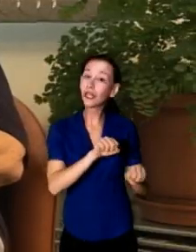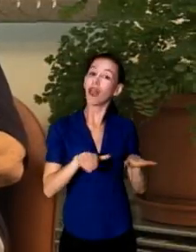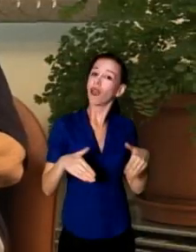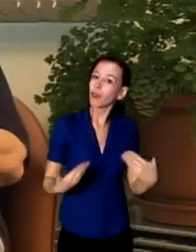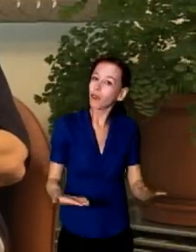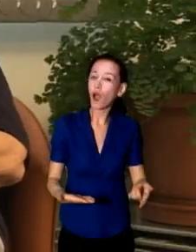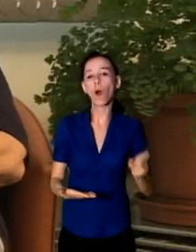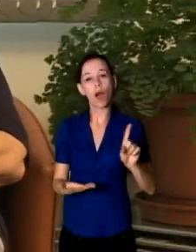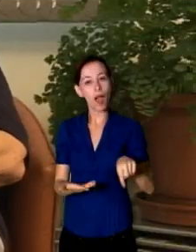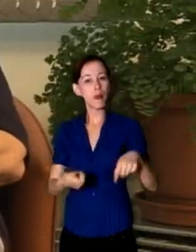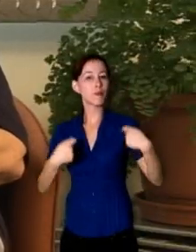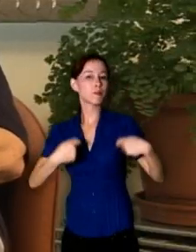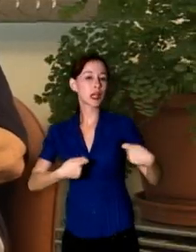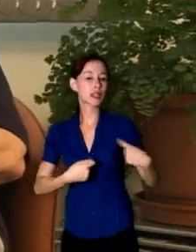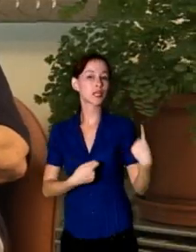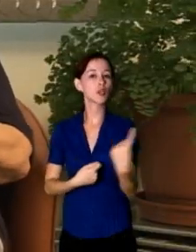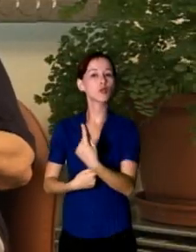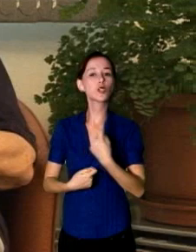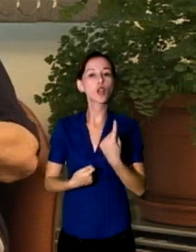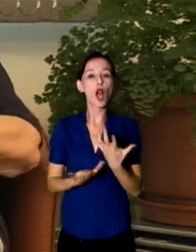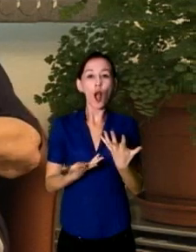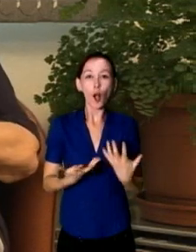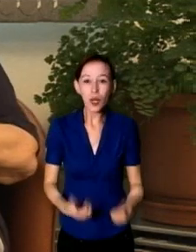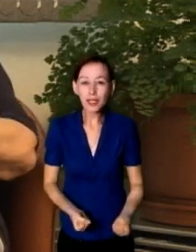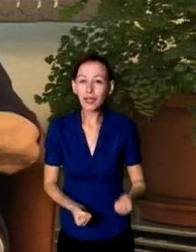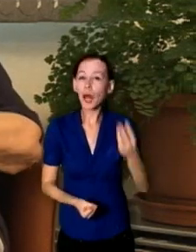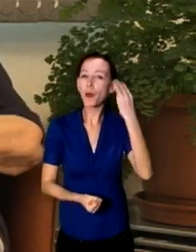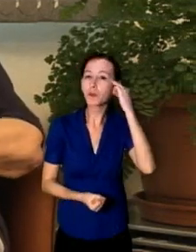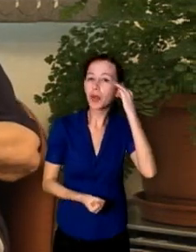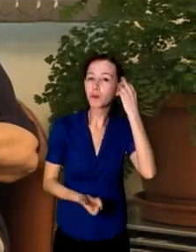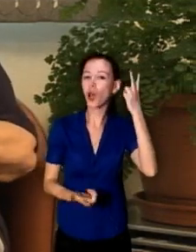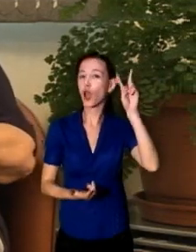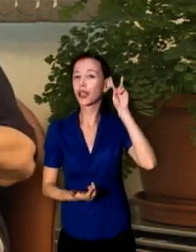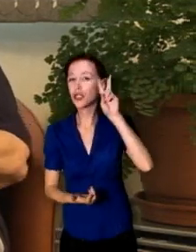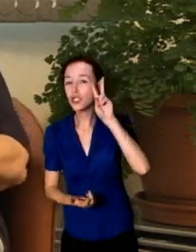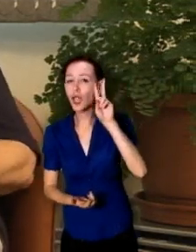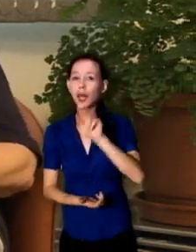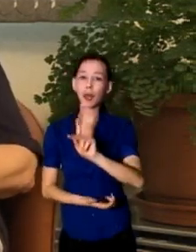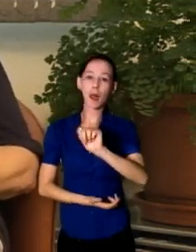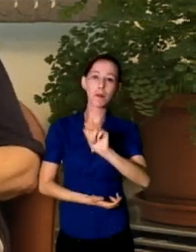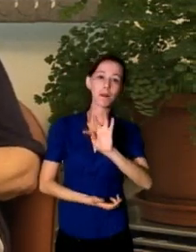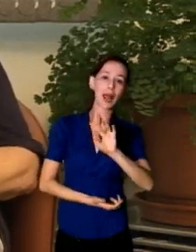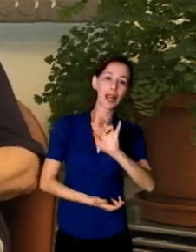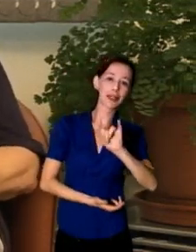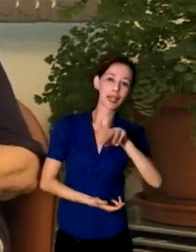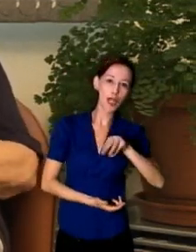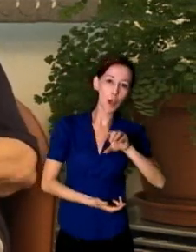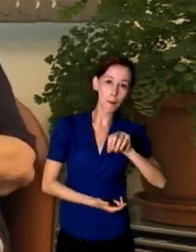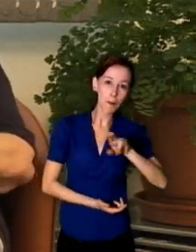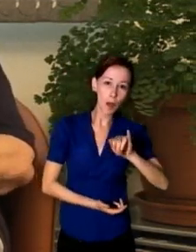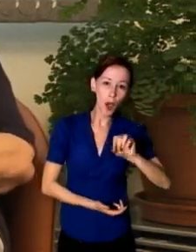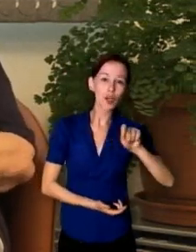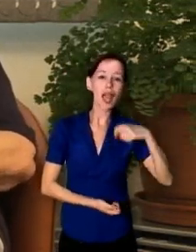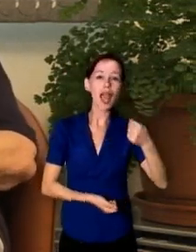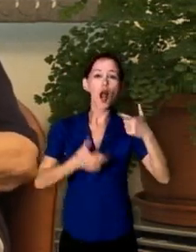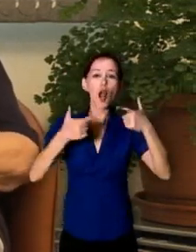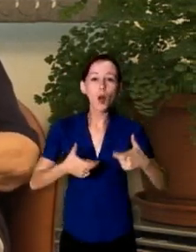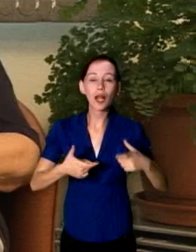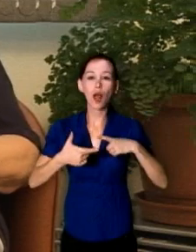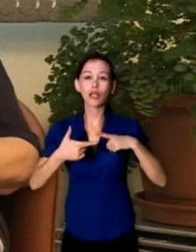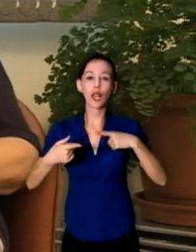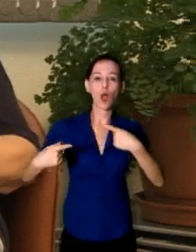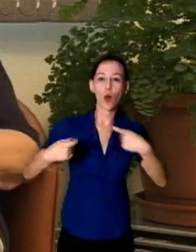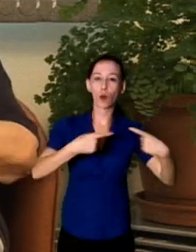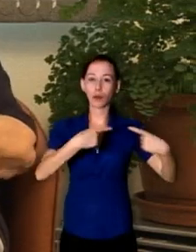preciso considerar que a história, a memória, o patrimônio são campos de luta, ou seja,